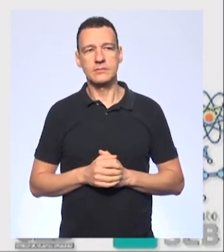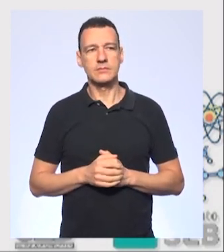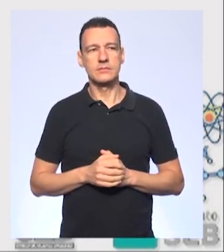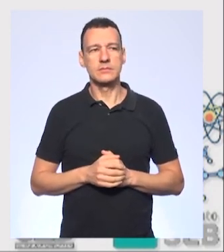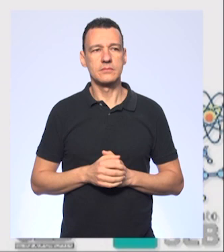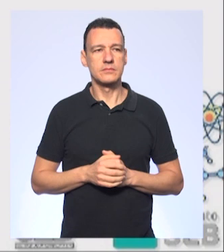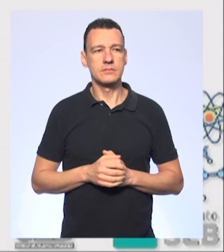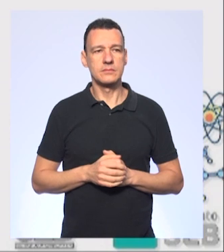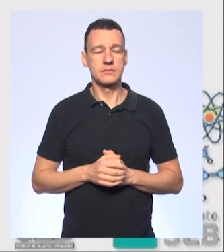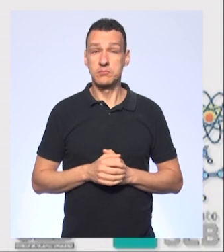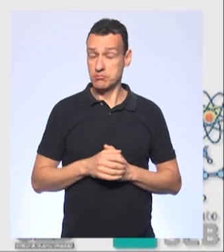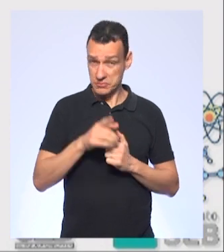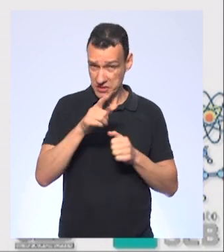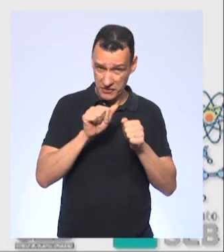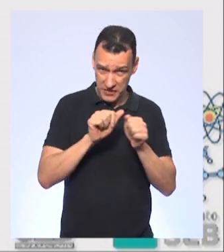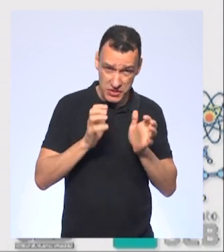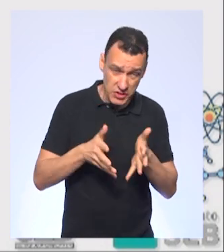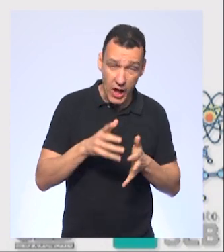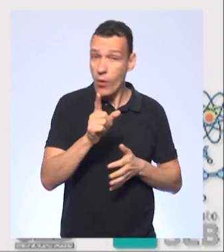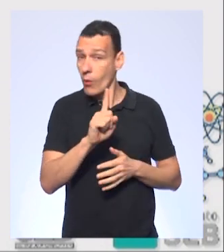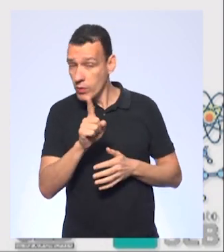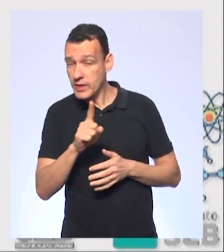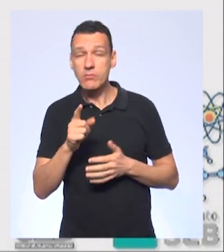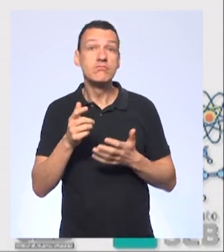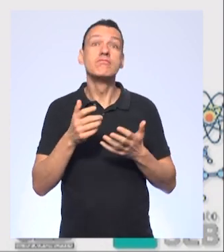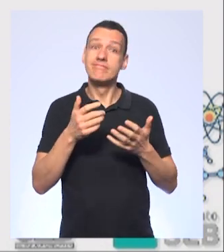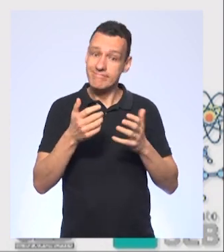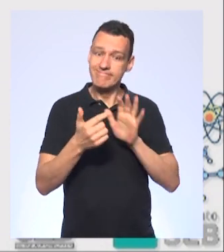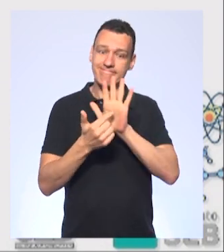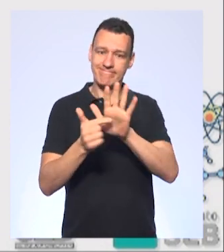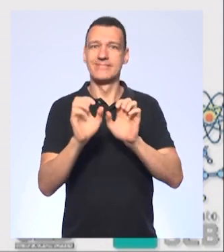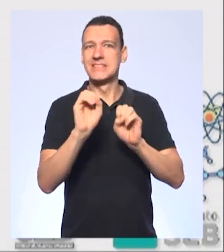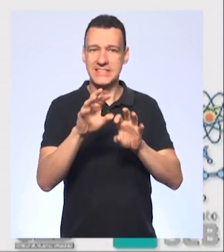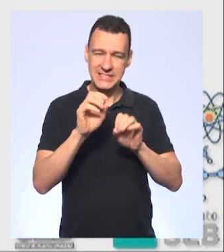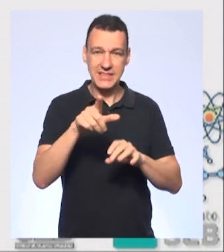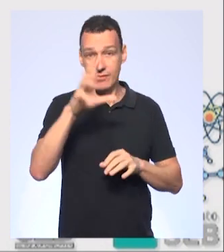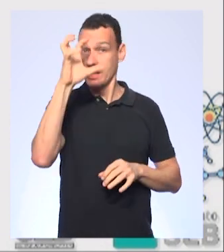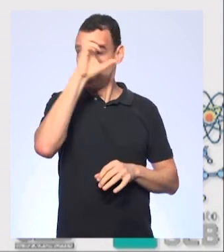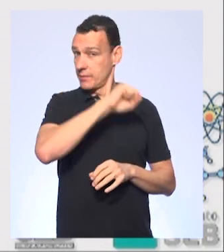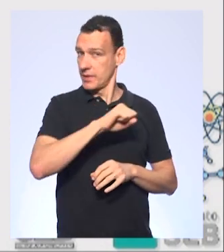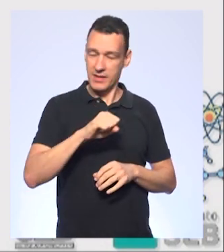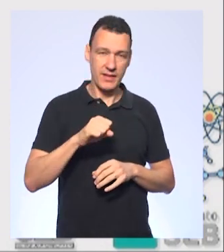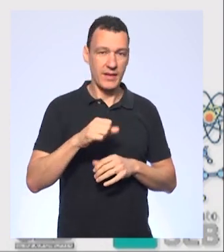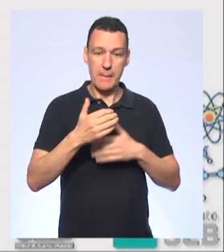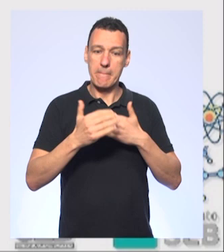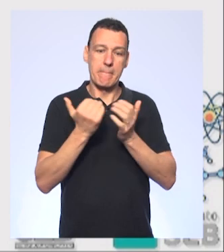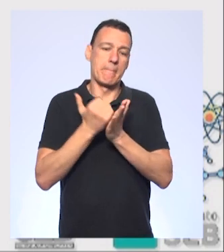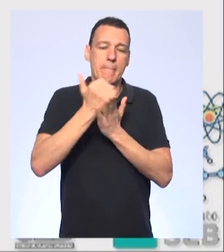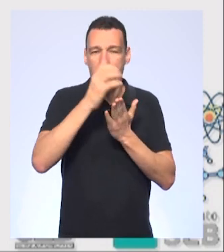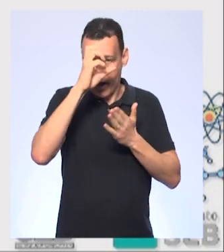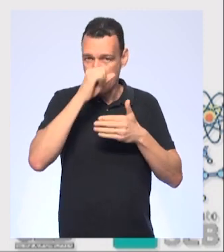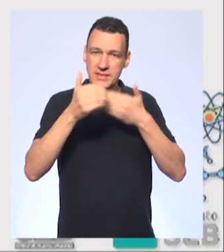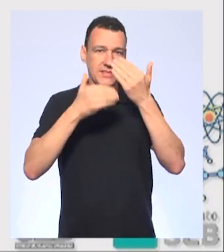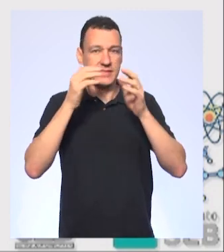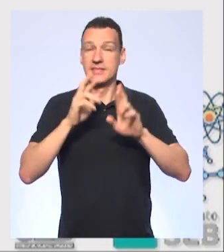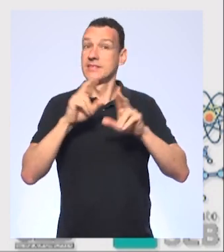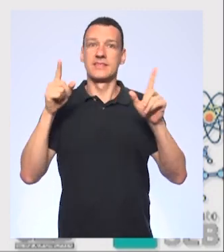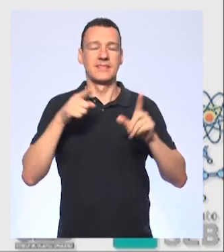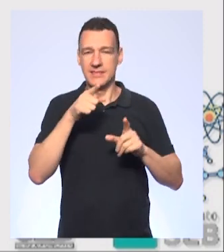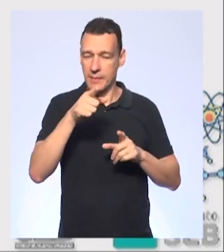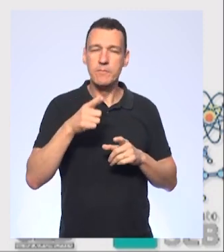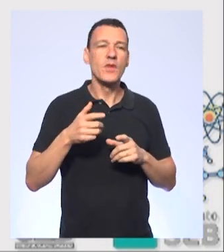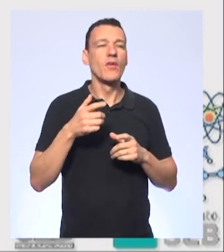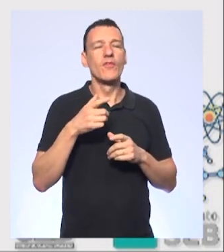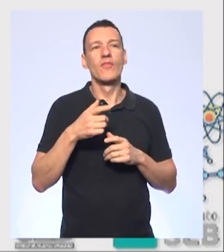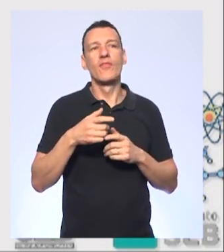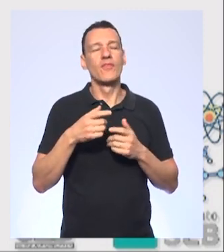fez isso alguma vez na sua vida. Se você não fez, é para você essa aula. A gente está aprendendo, evoluir. Vamos ser diferente da galera. Não adianta